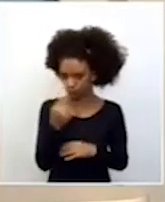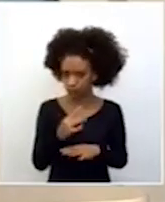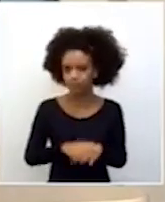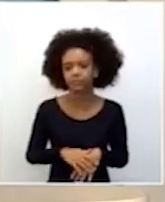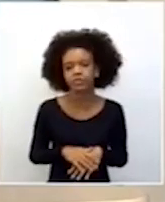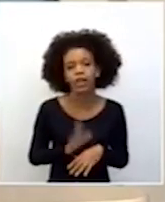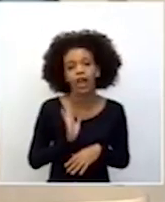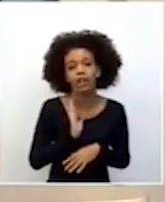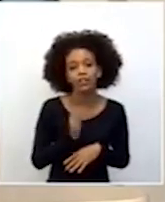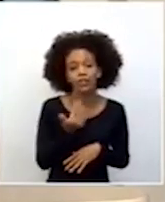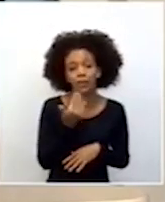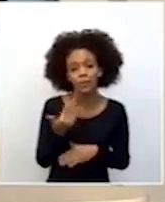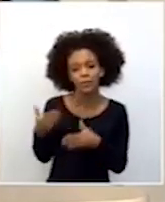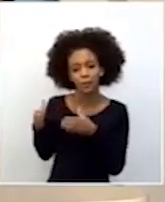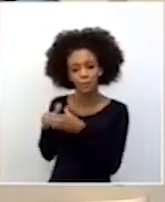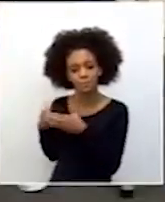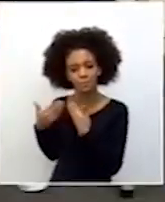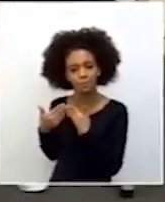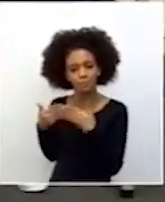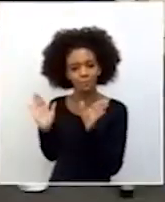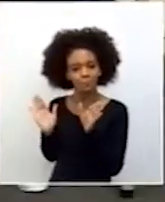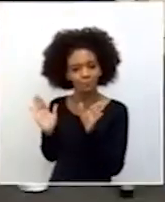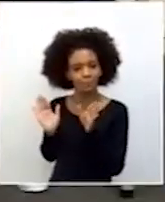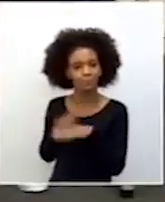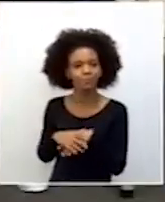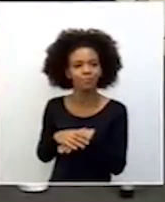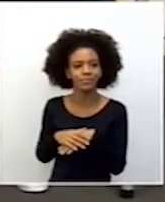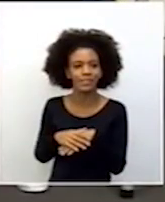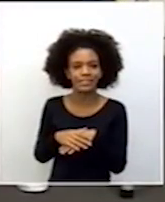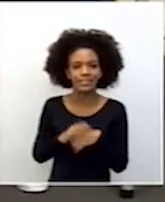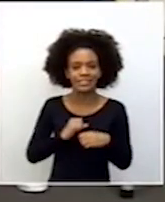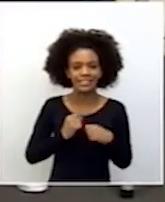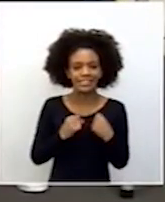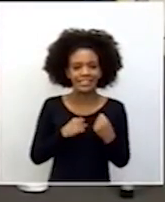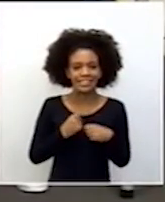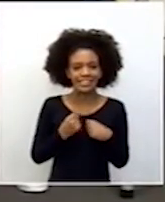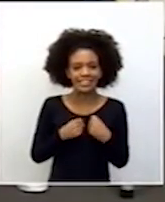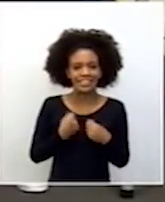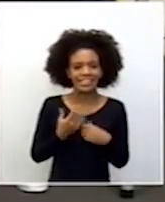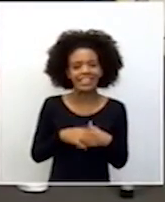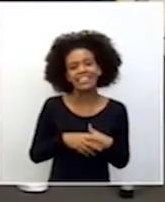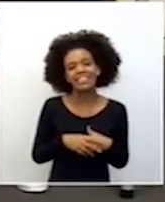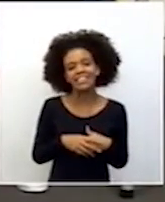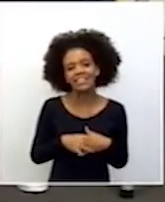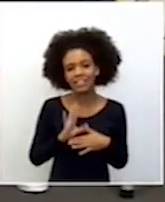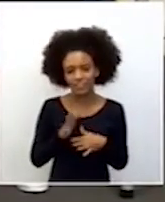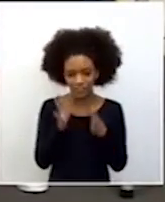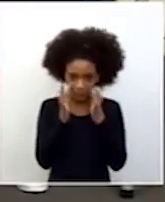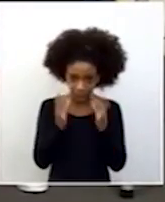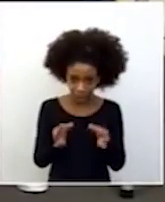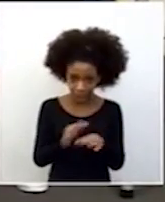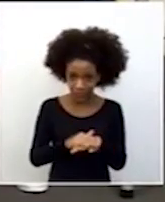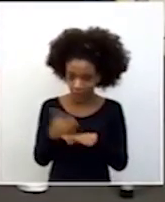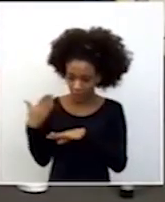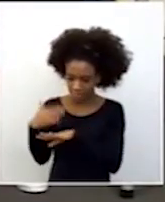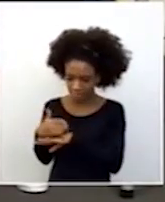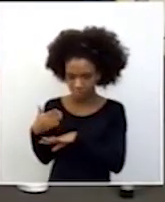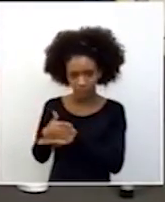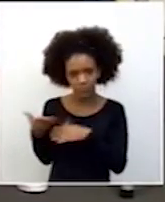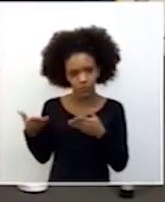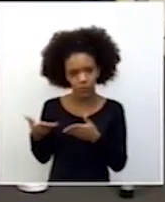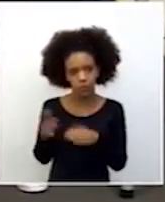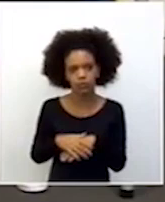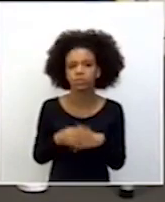abrir o chat. E vou pedir para o Mauro ansioso pela participação de todos, de todo mundo participando aqui conosco hoje. Hoje a